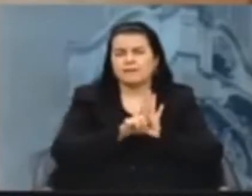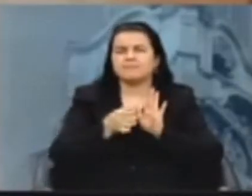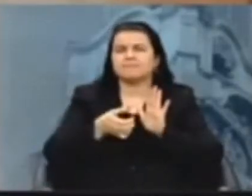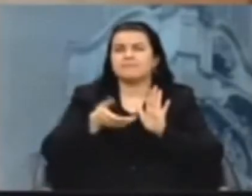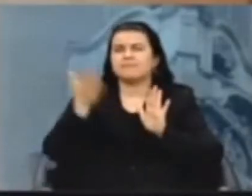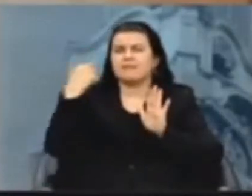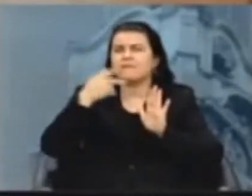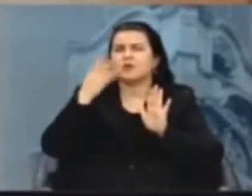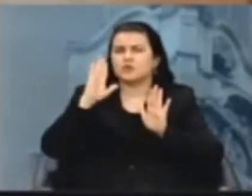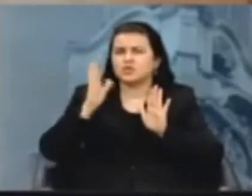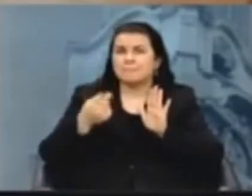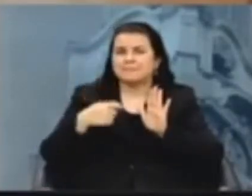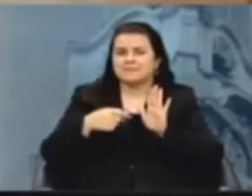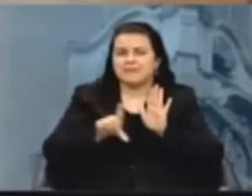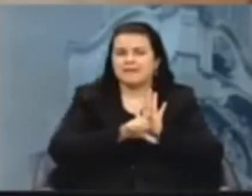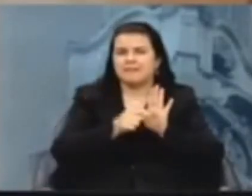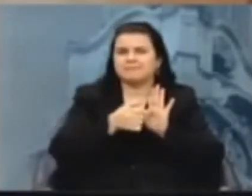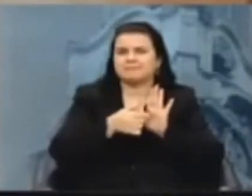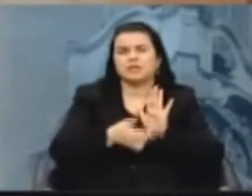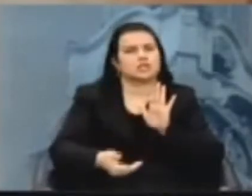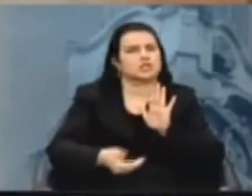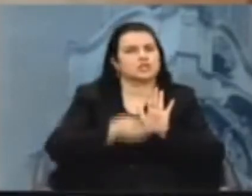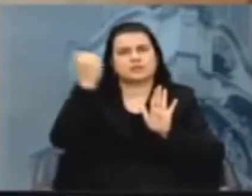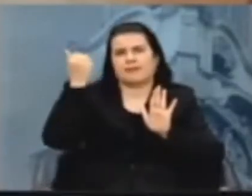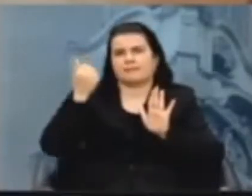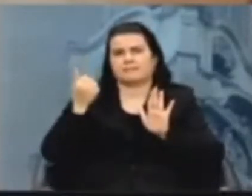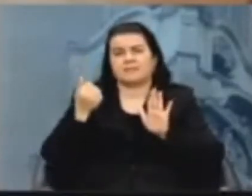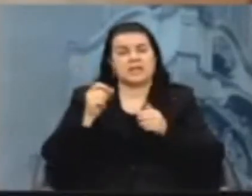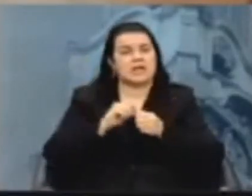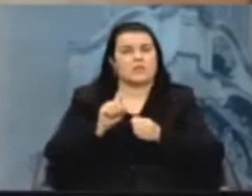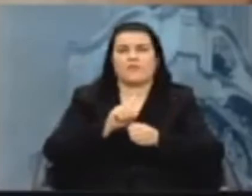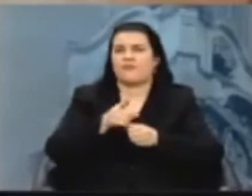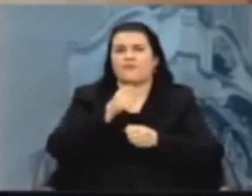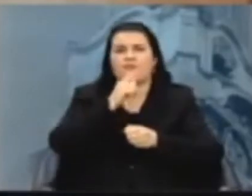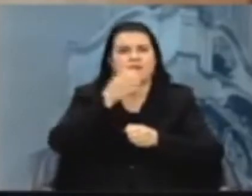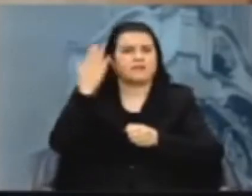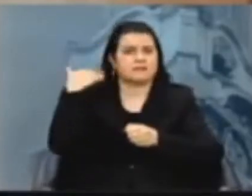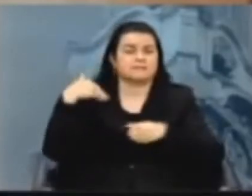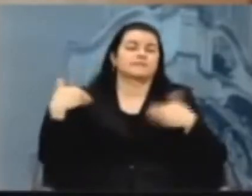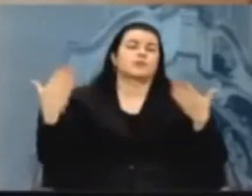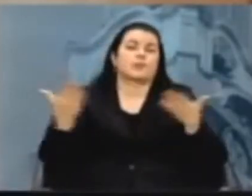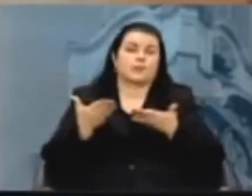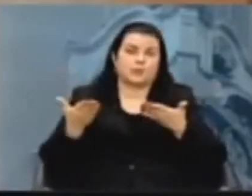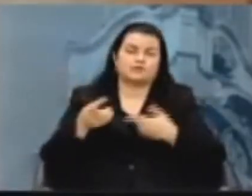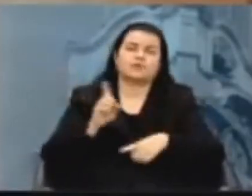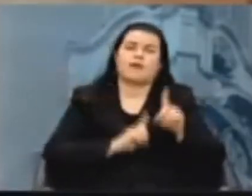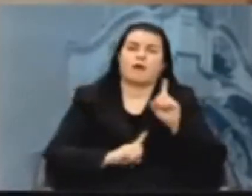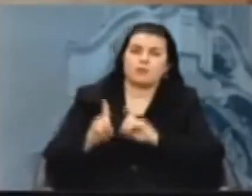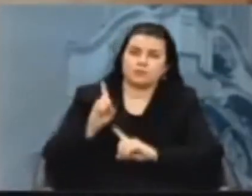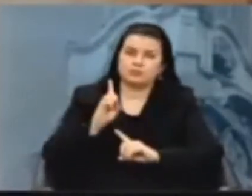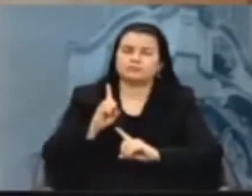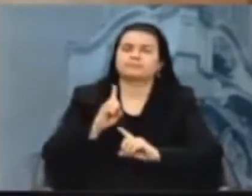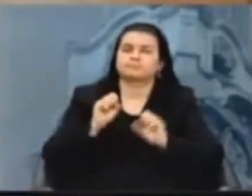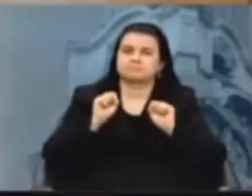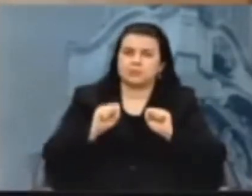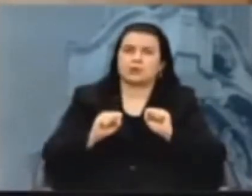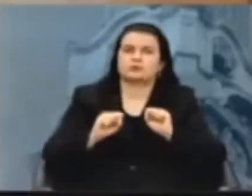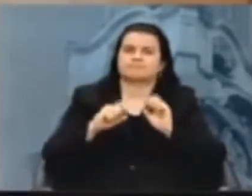ter sido removido. Não se o fez e hoje ainda serve a algum